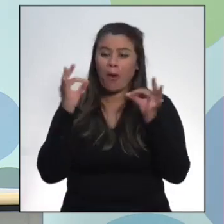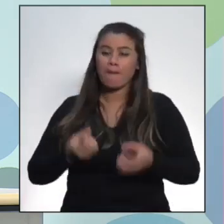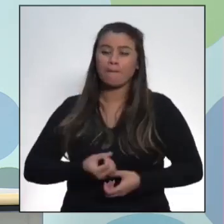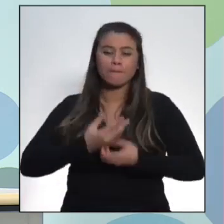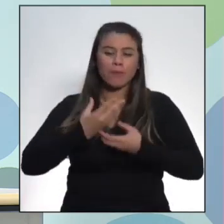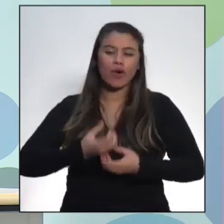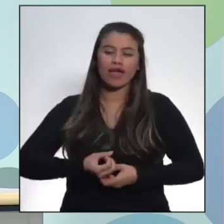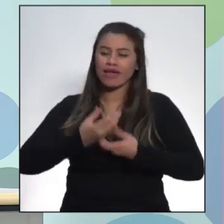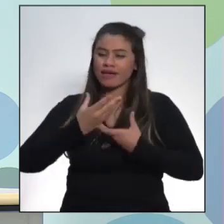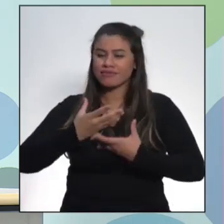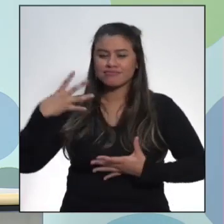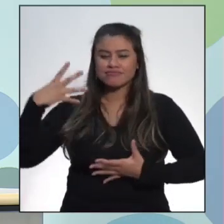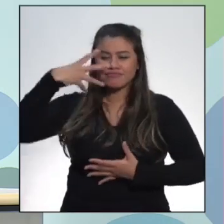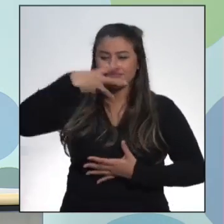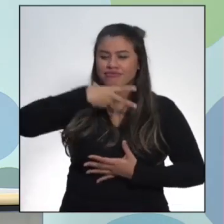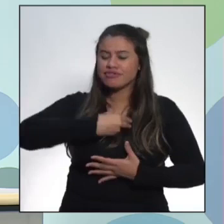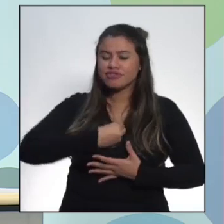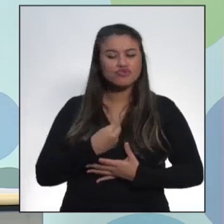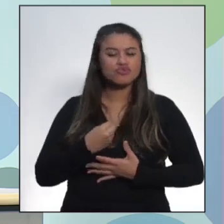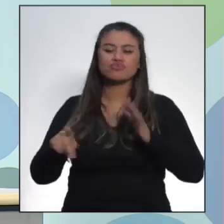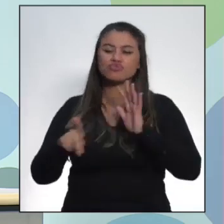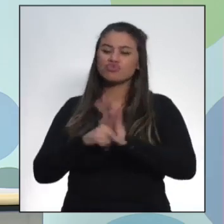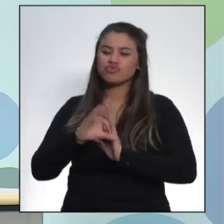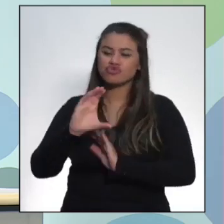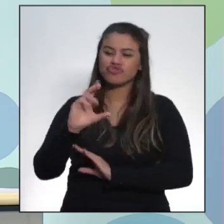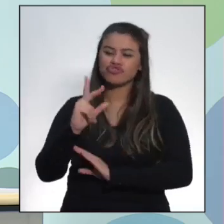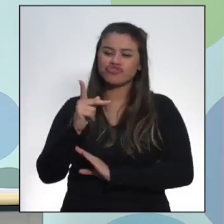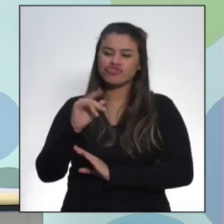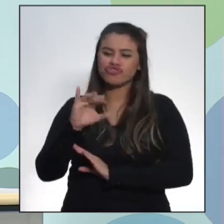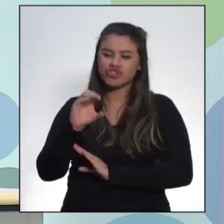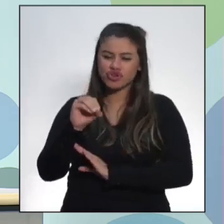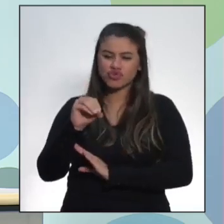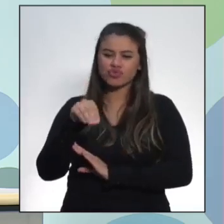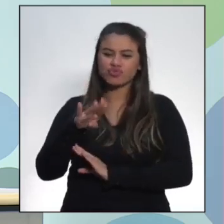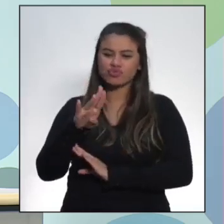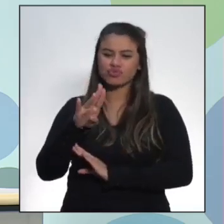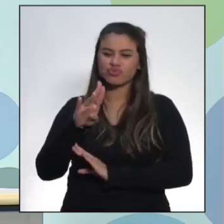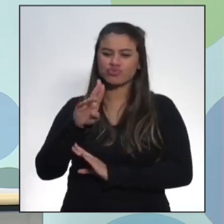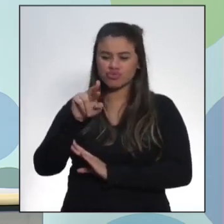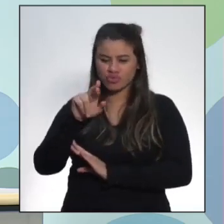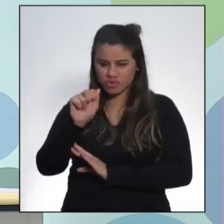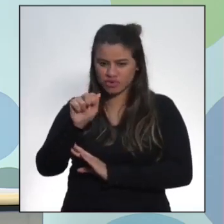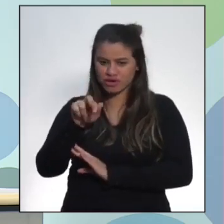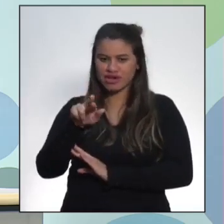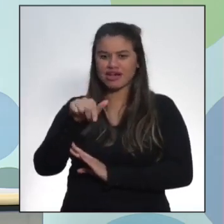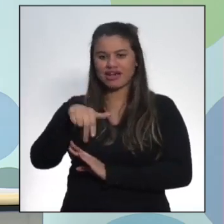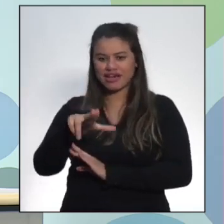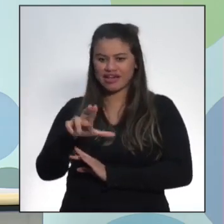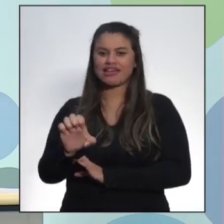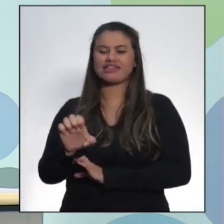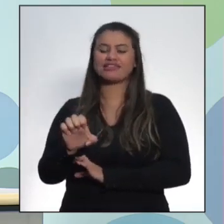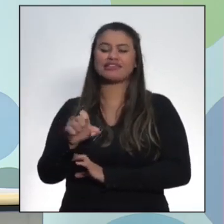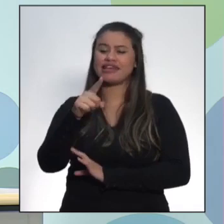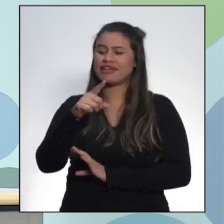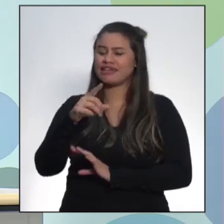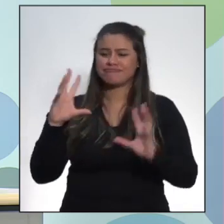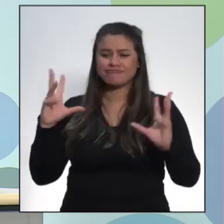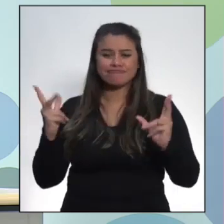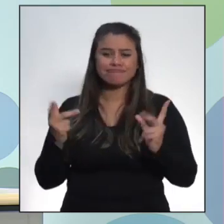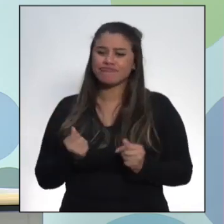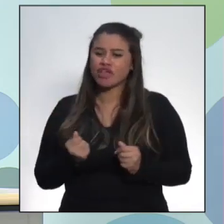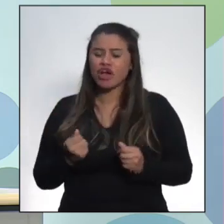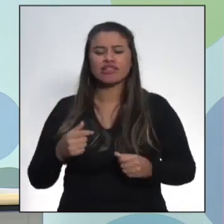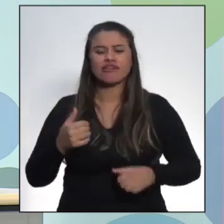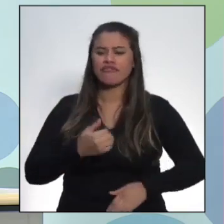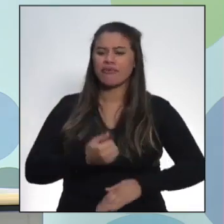que foi musicado pelo Chico Buarque e ele está espetacular. Ele ganhou prêmios nos anos, se